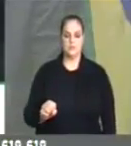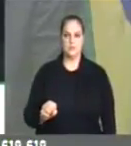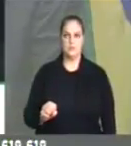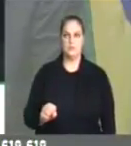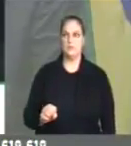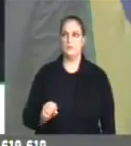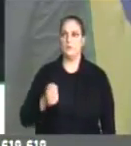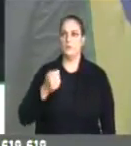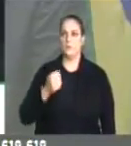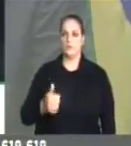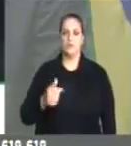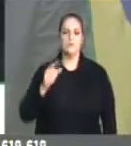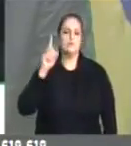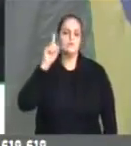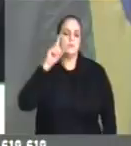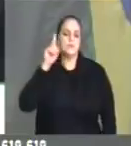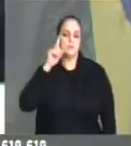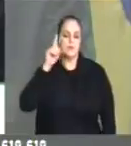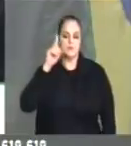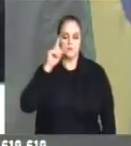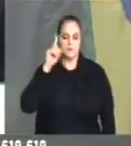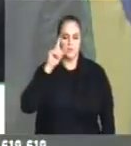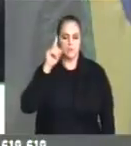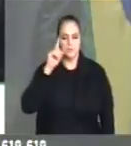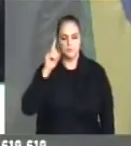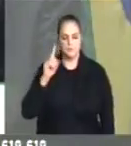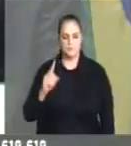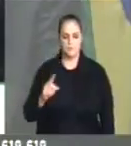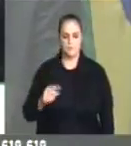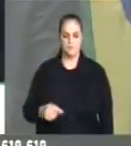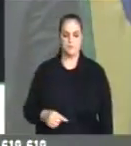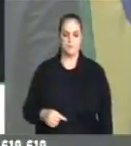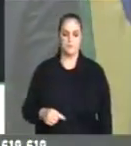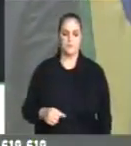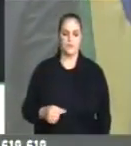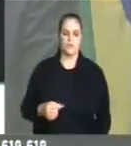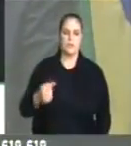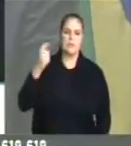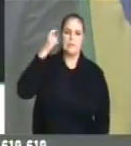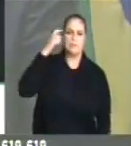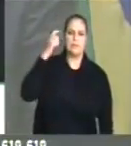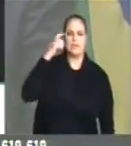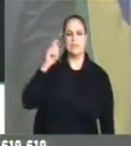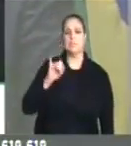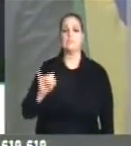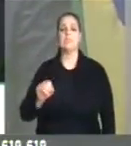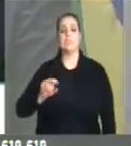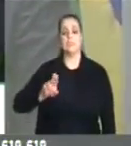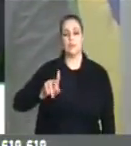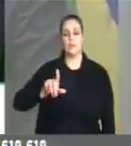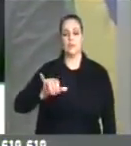que diariamente a gente questiona. Eita, se o doutor Ulisses estivesse aqui.